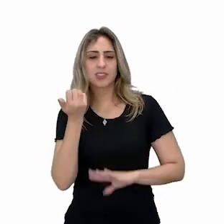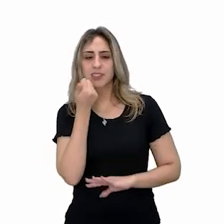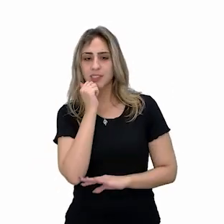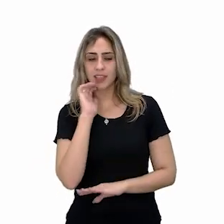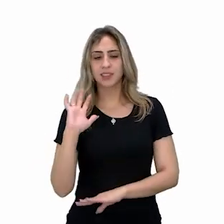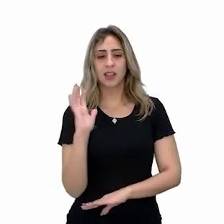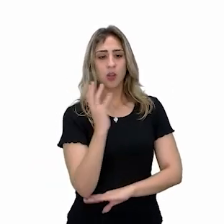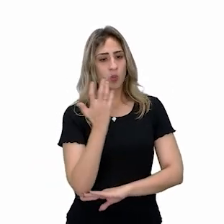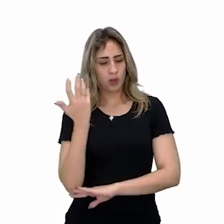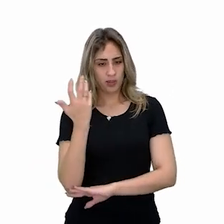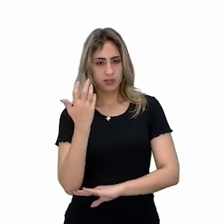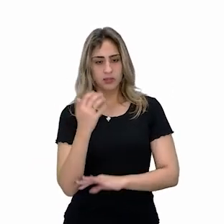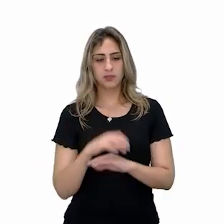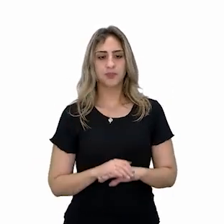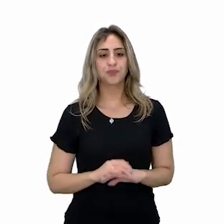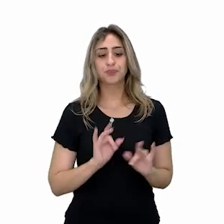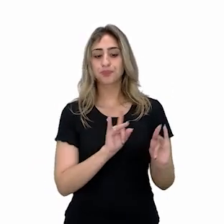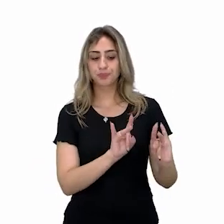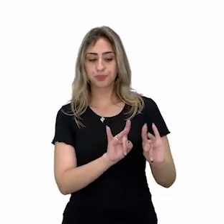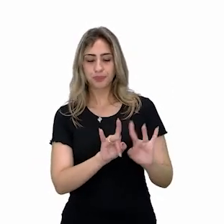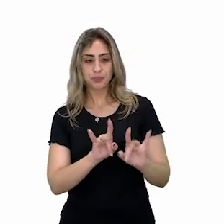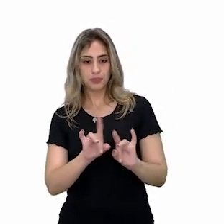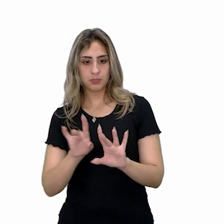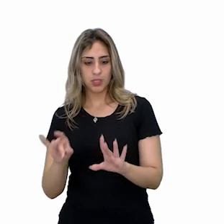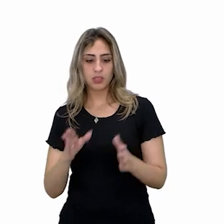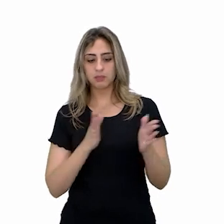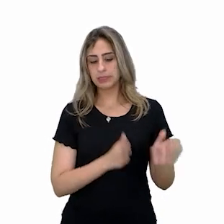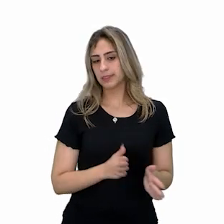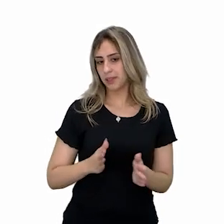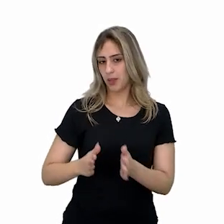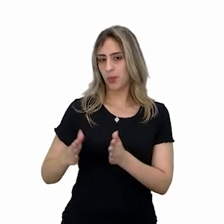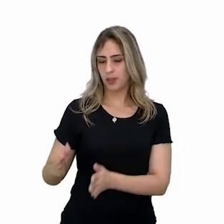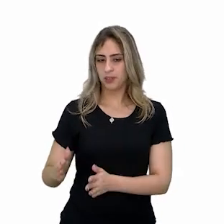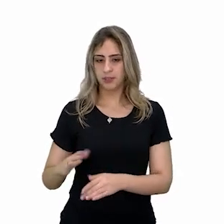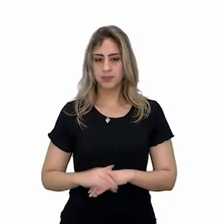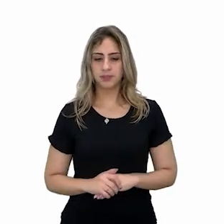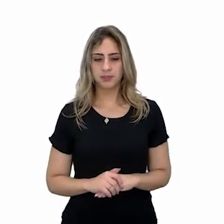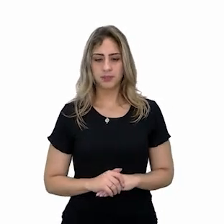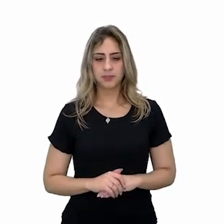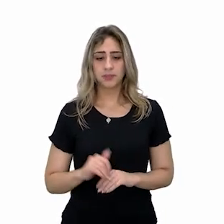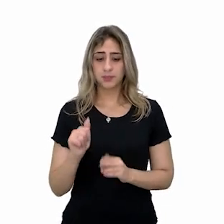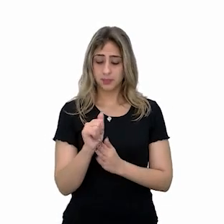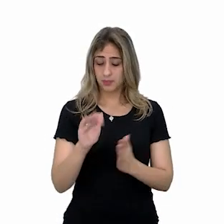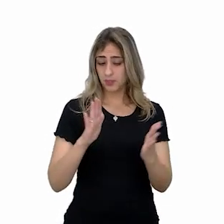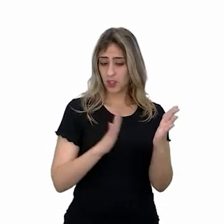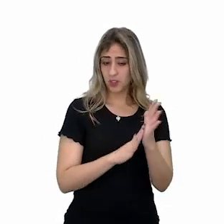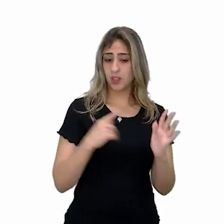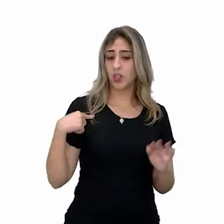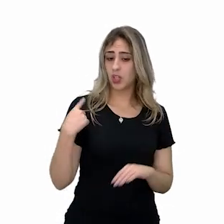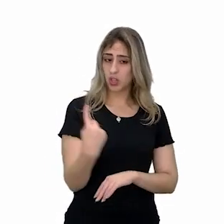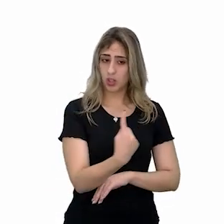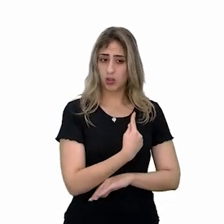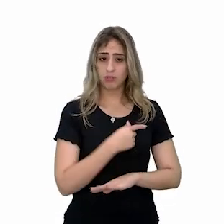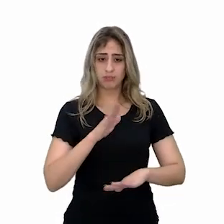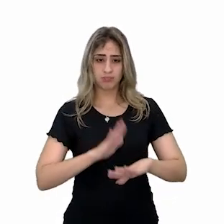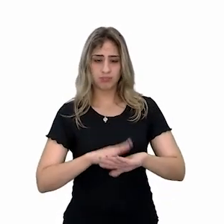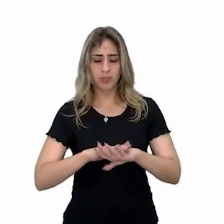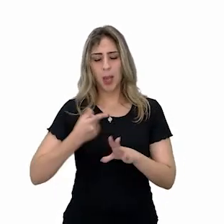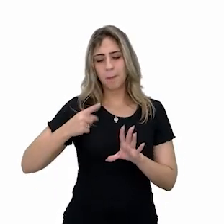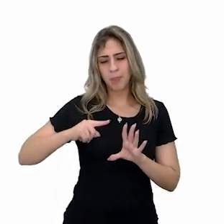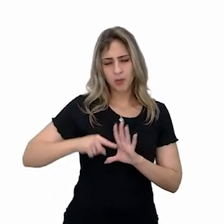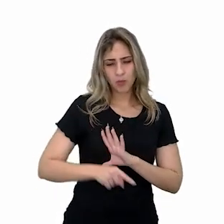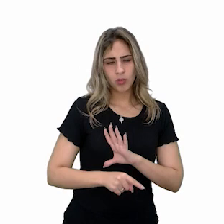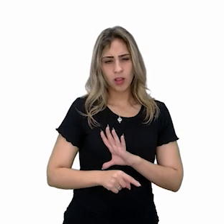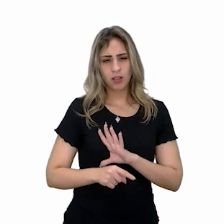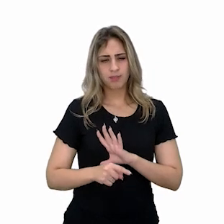da natureza. Em cada uma das sequências de atividade, nós iremos aprofundar,